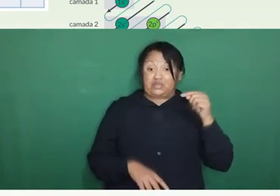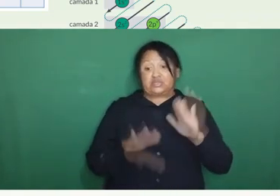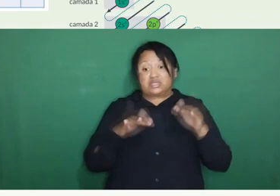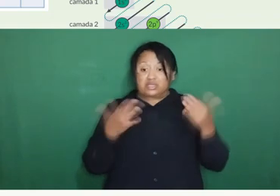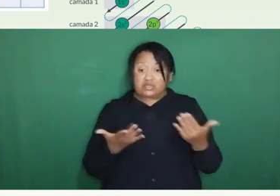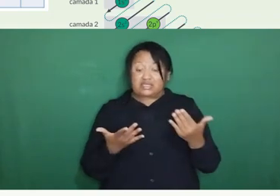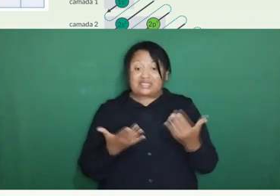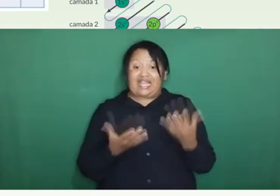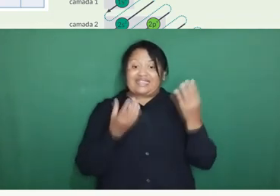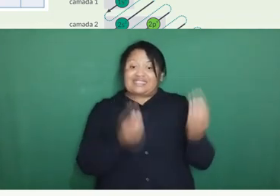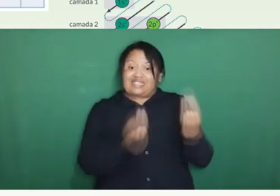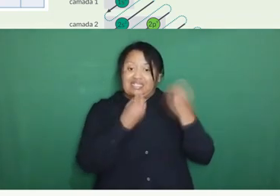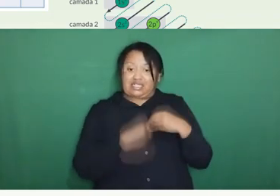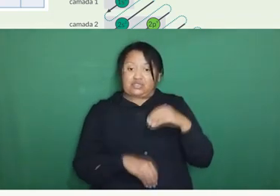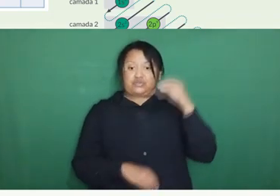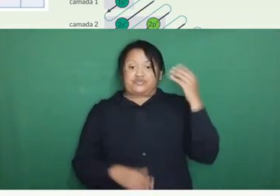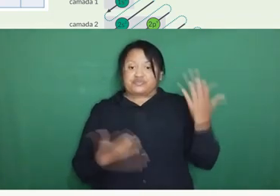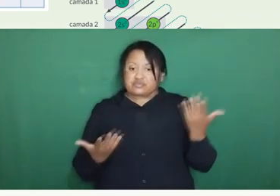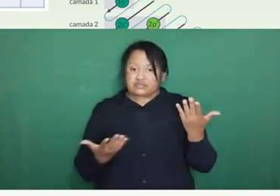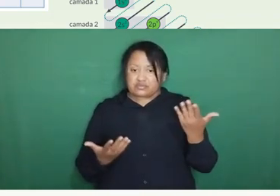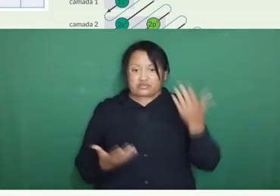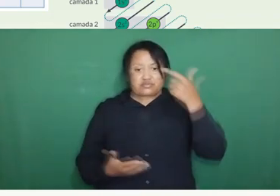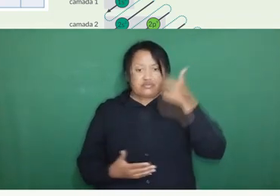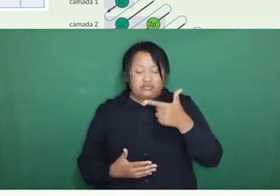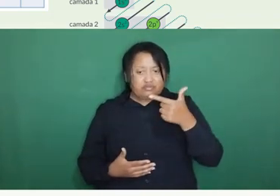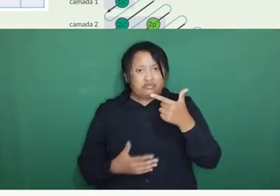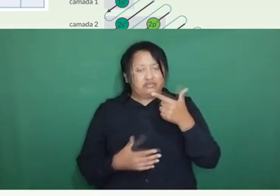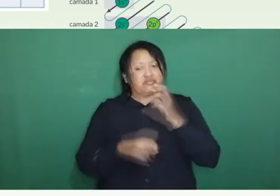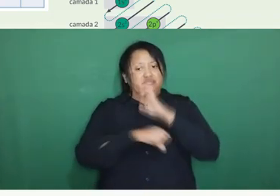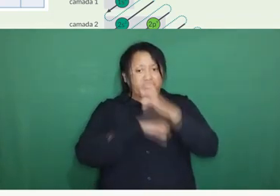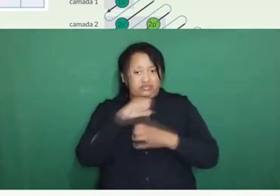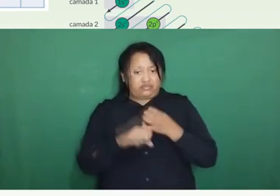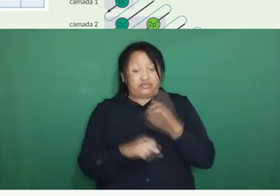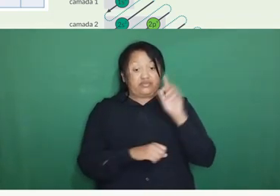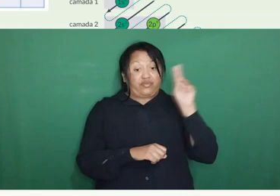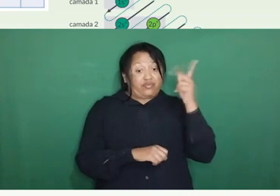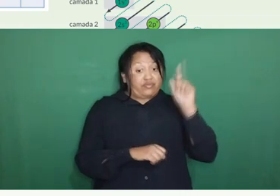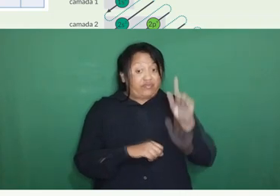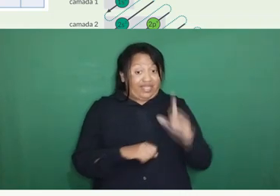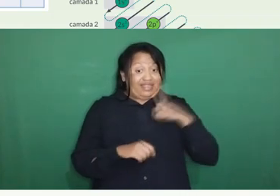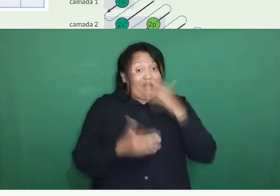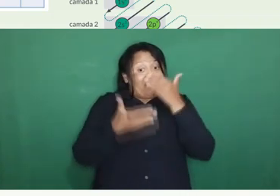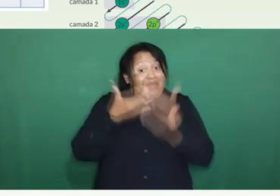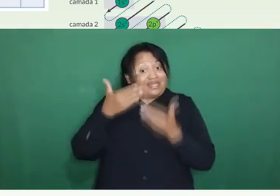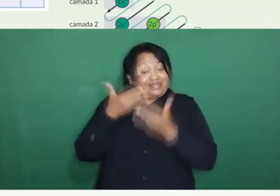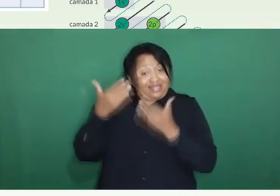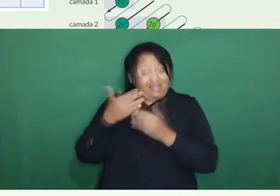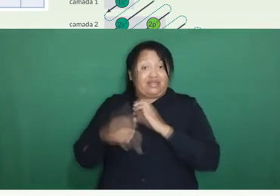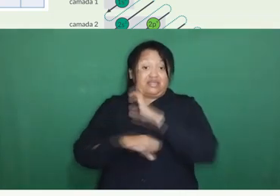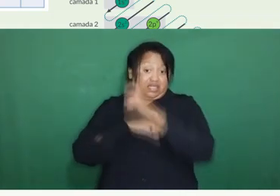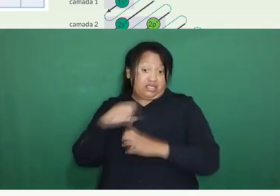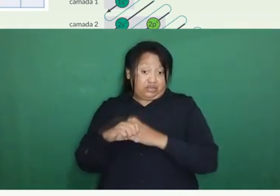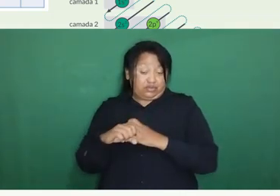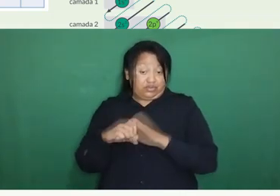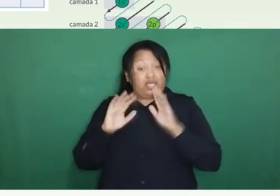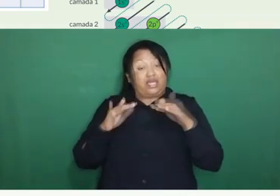tipo de íon ele tá ganhando dois elétrons ora o mercúrio ele tem uma tendência a perder